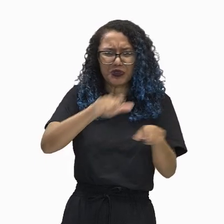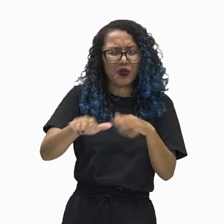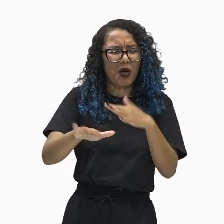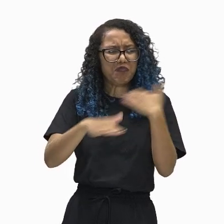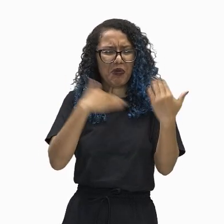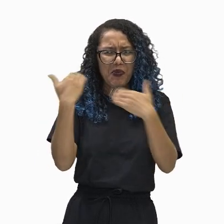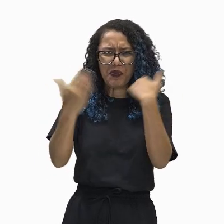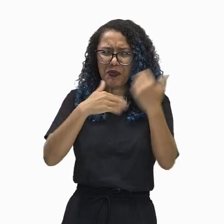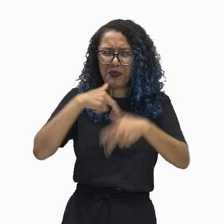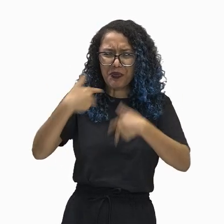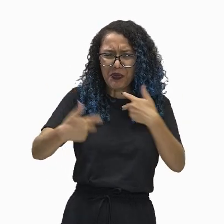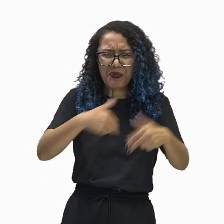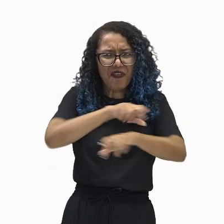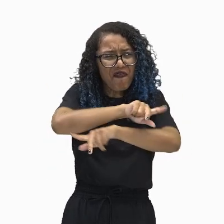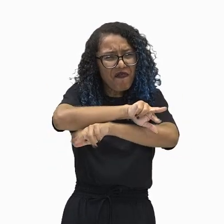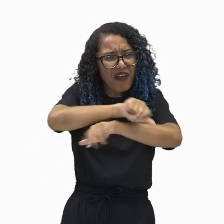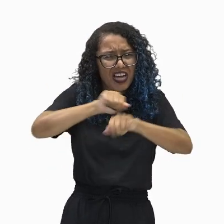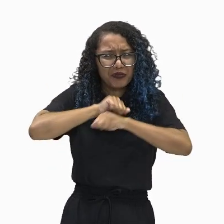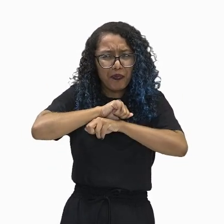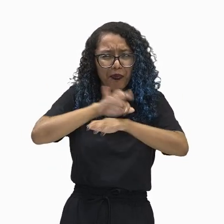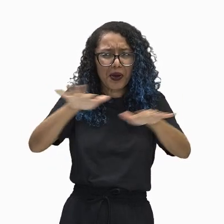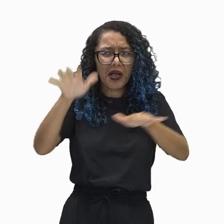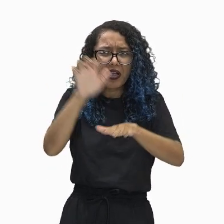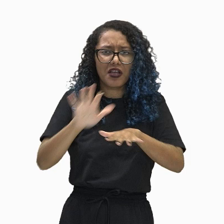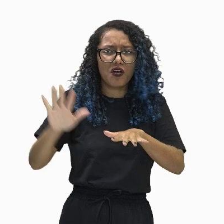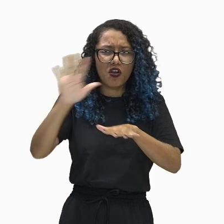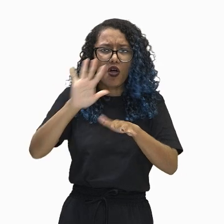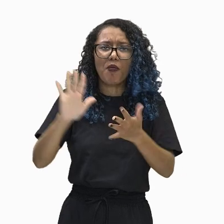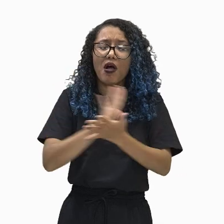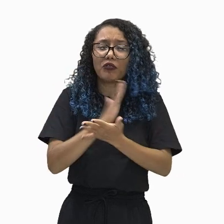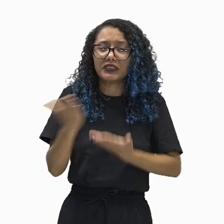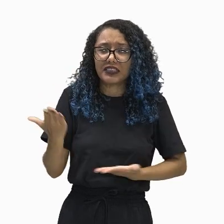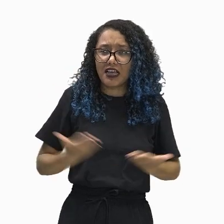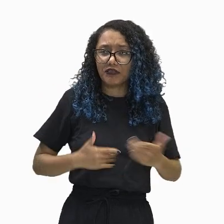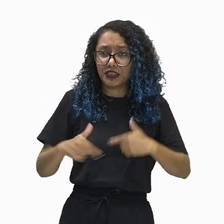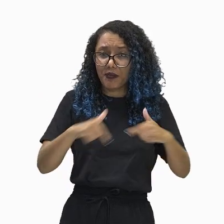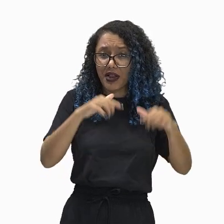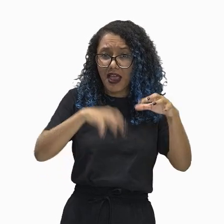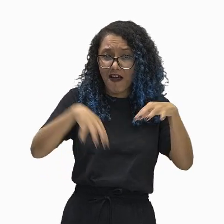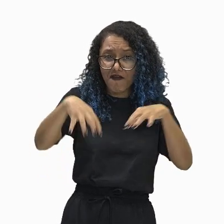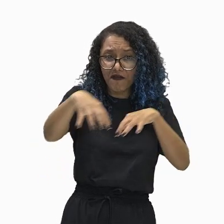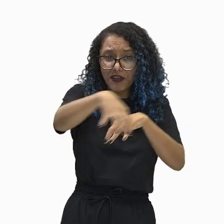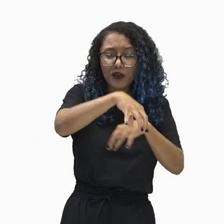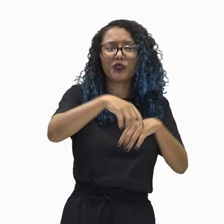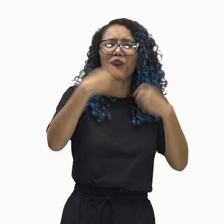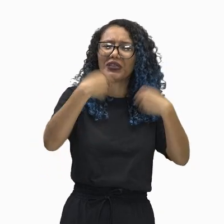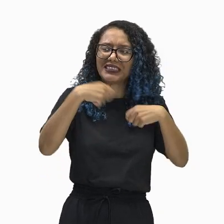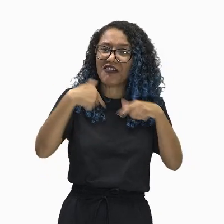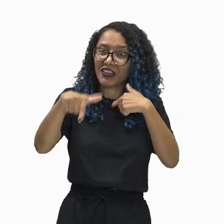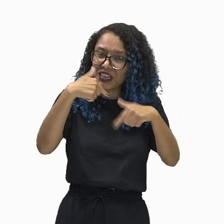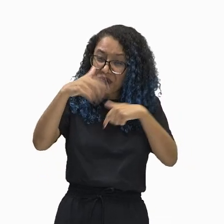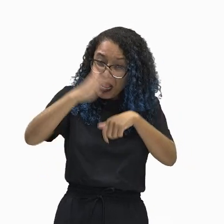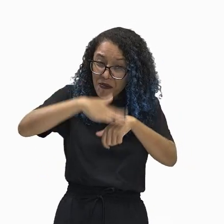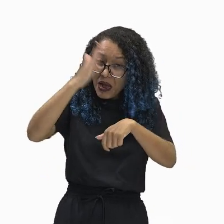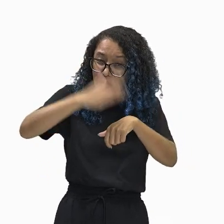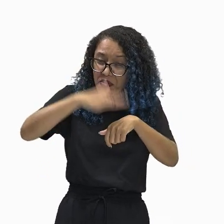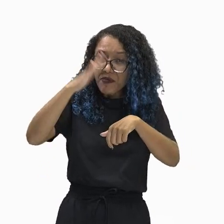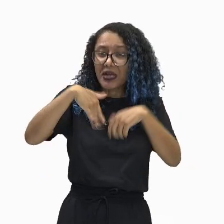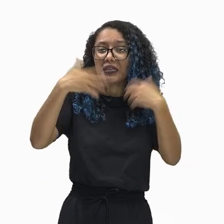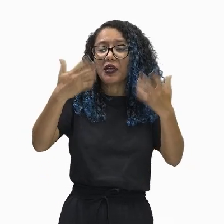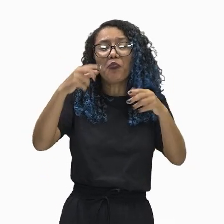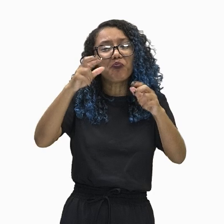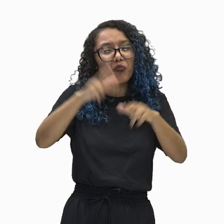Europa. Aos poucos, servos que ainda trabalhavam nos feudos tiveram que trabalhar mais e isso gerou uma revolta